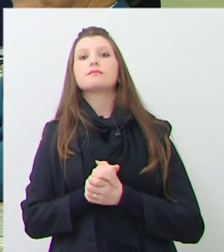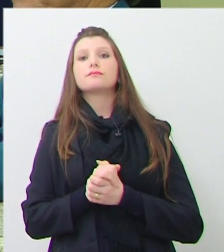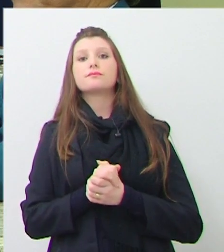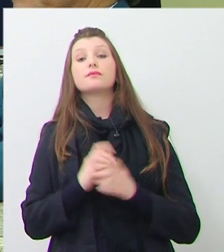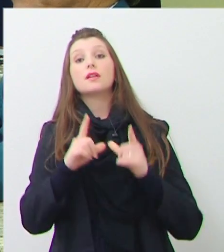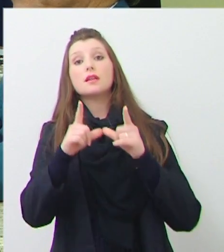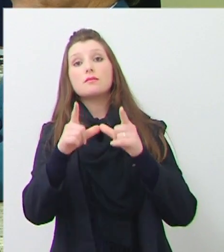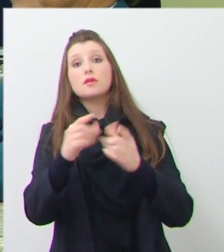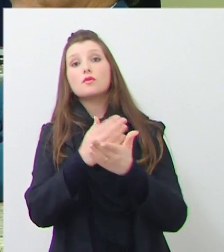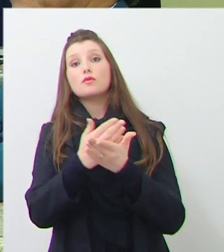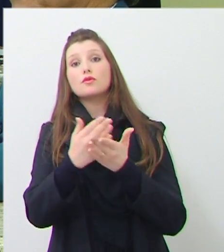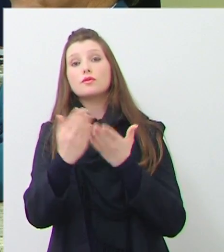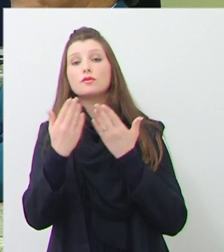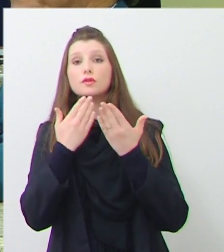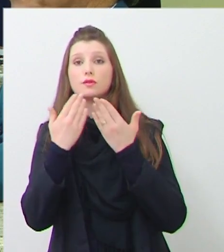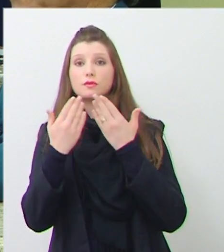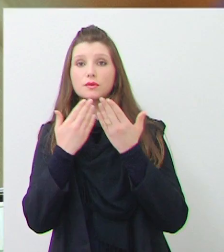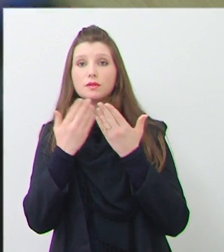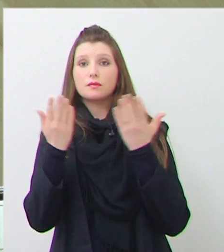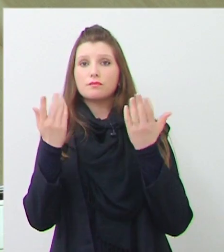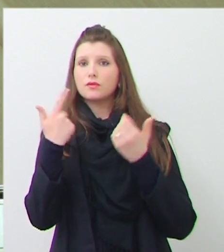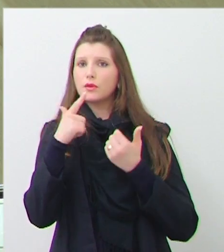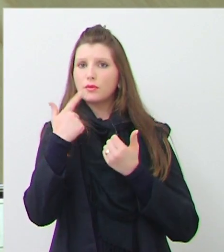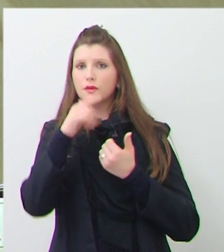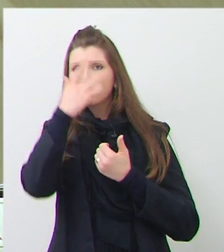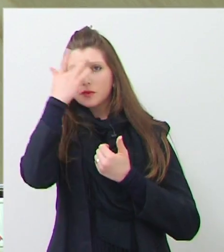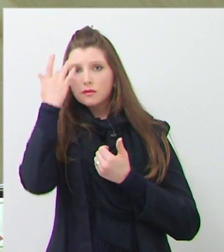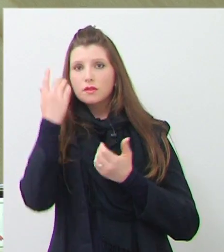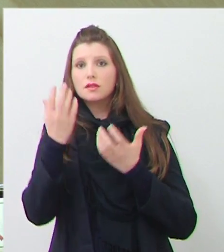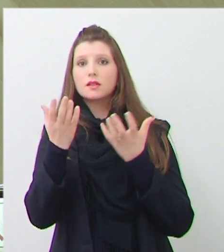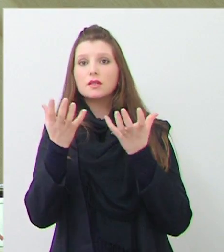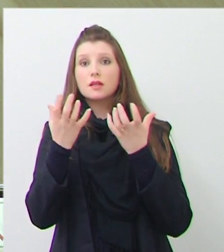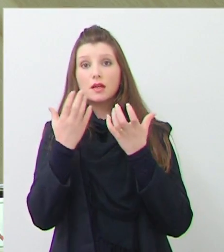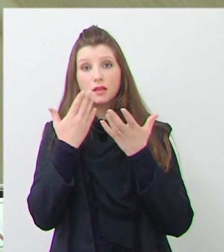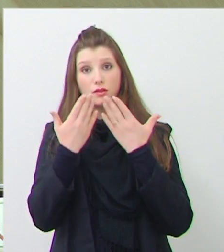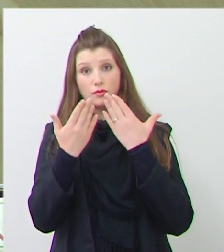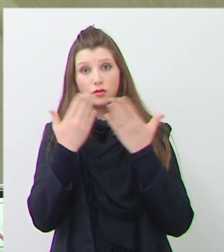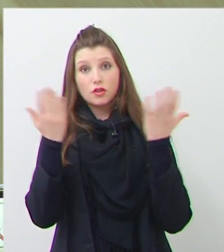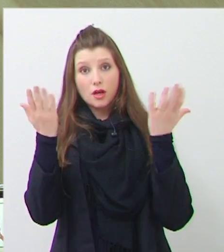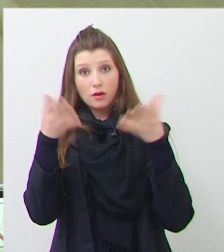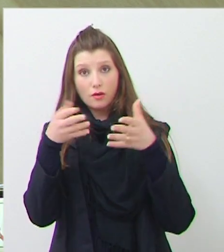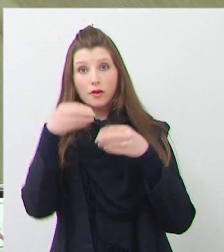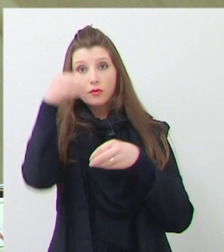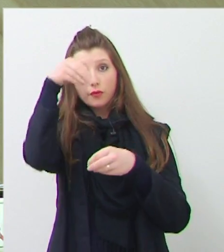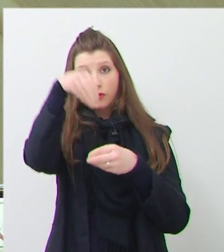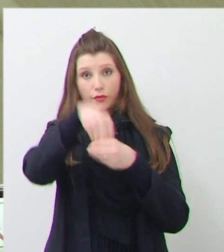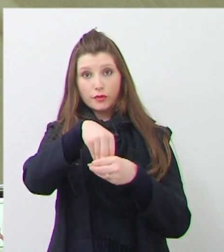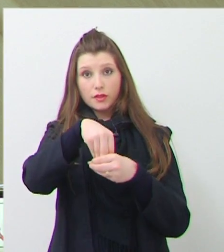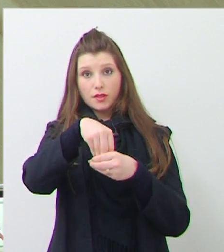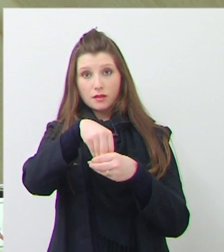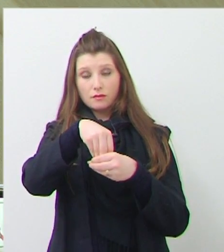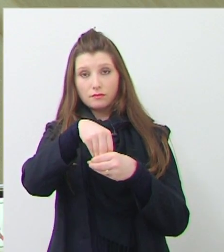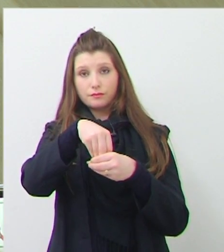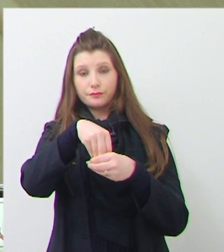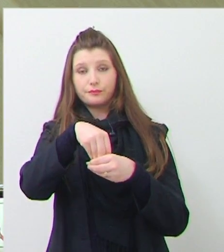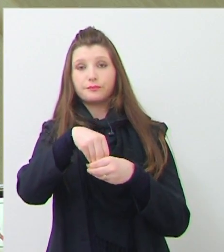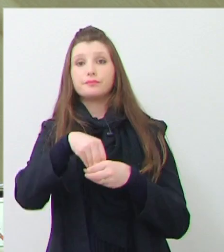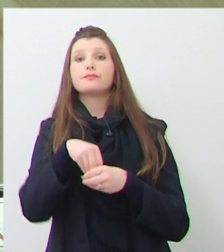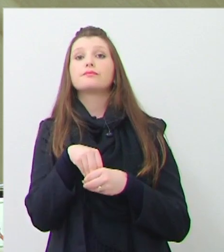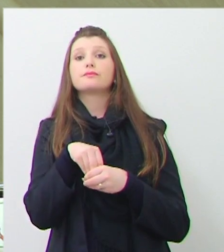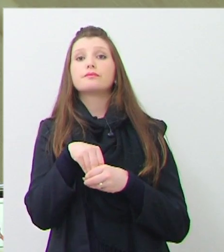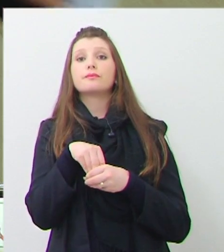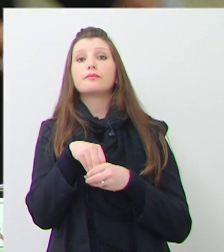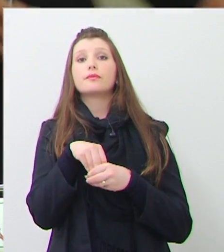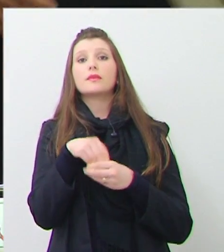O requerimento continua em discussão. Não havendo quem queira discutir em votação. Os favoráveis permaneçam como estão,